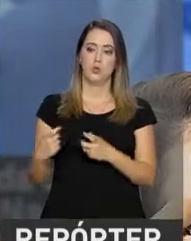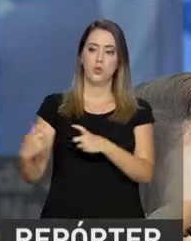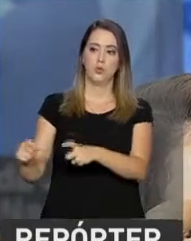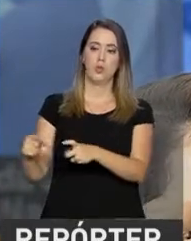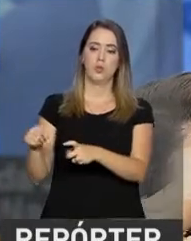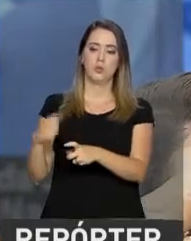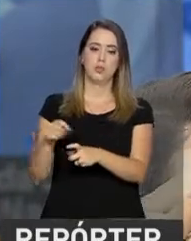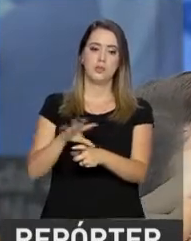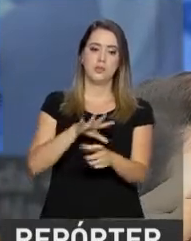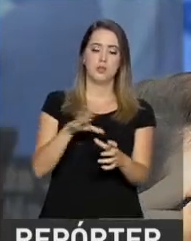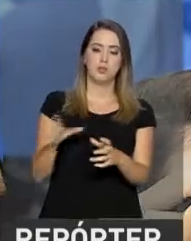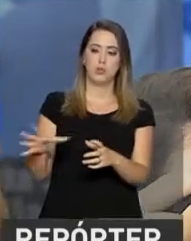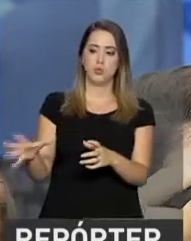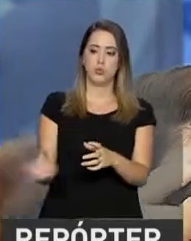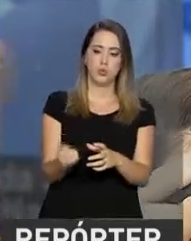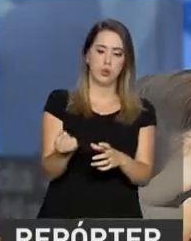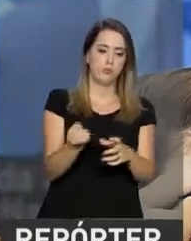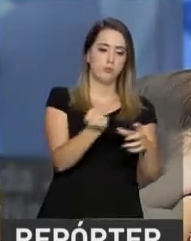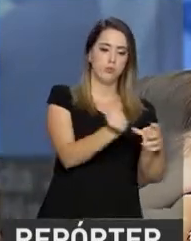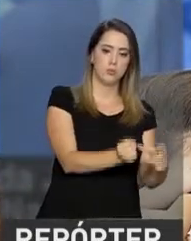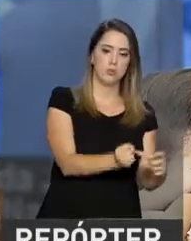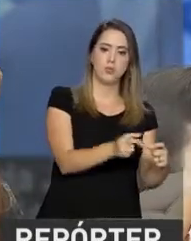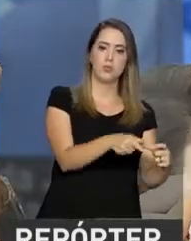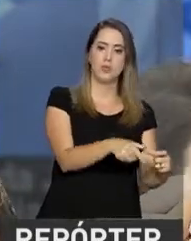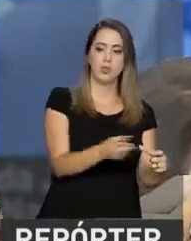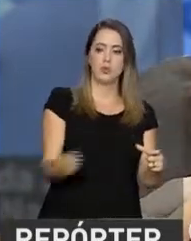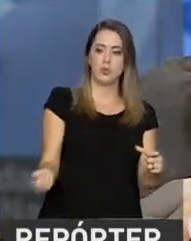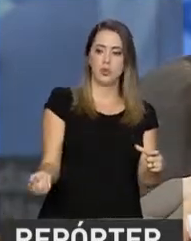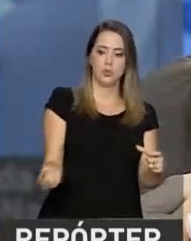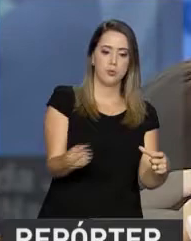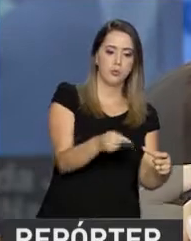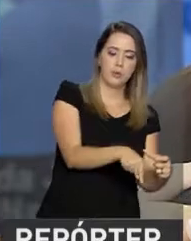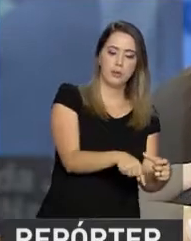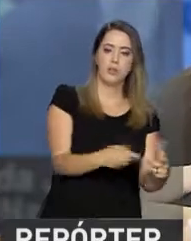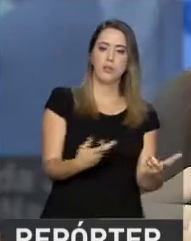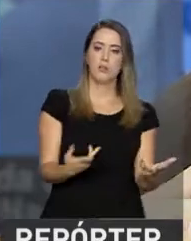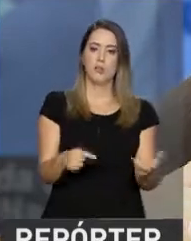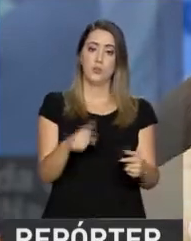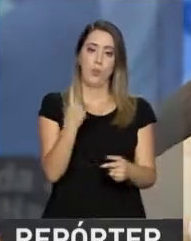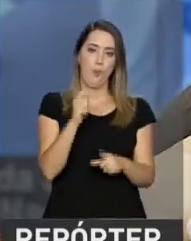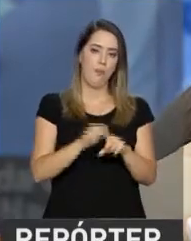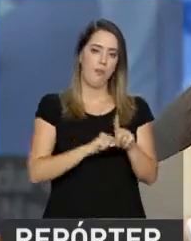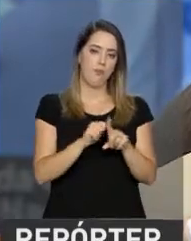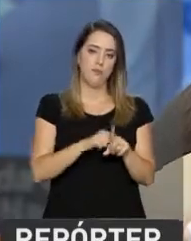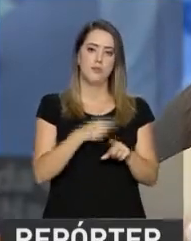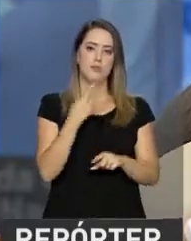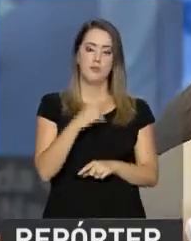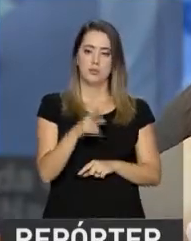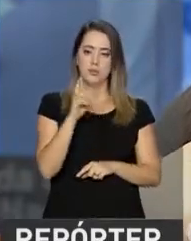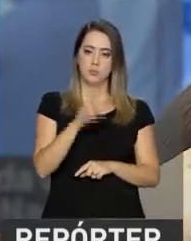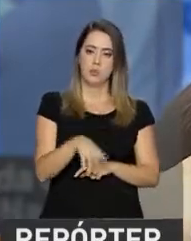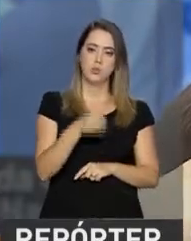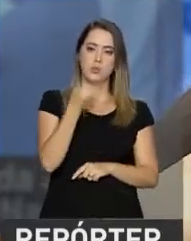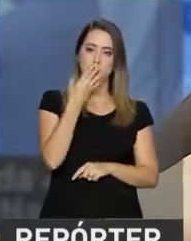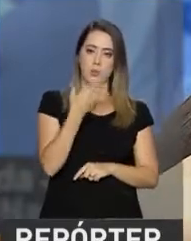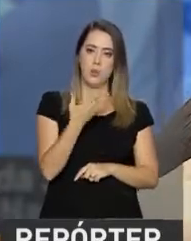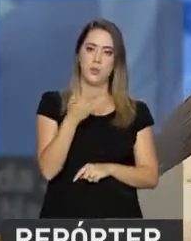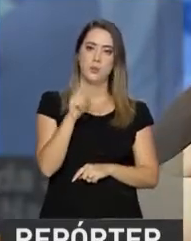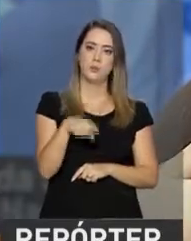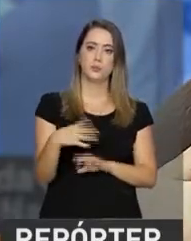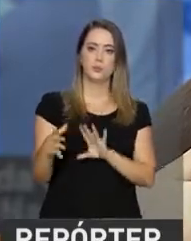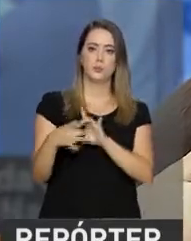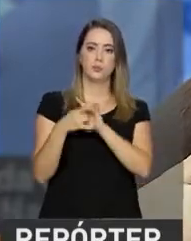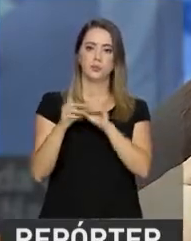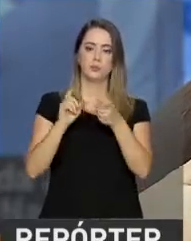isso implique negociação agora nós temos praticamente um mês o saldo é muito positivo hoje é uma integração comanda um